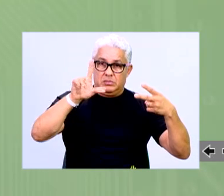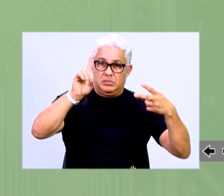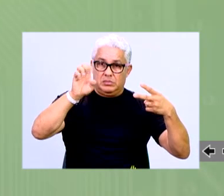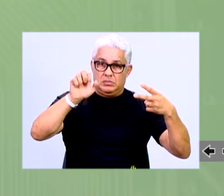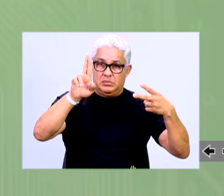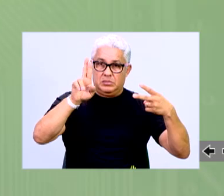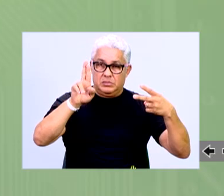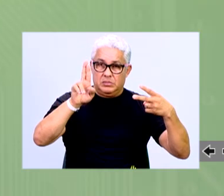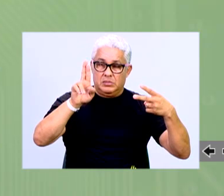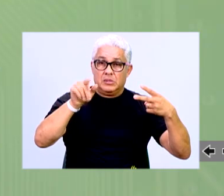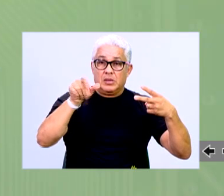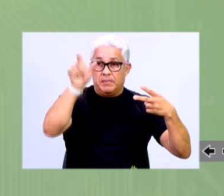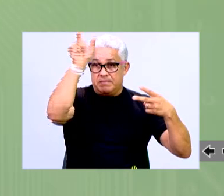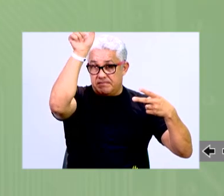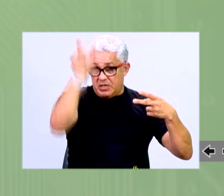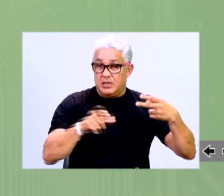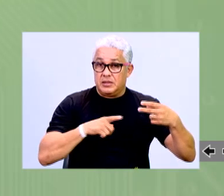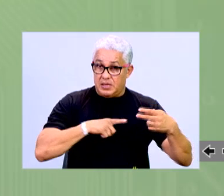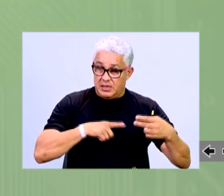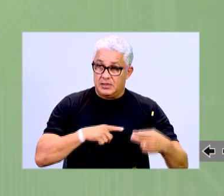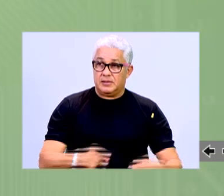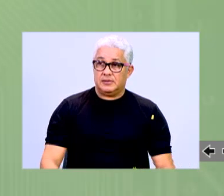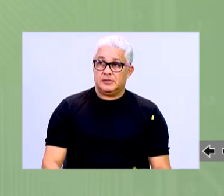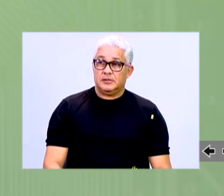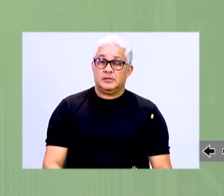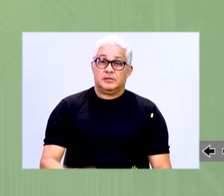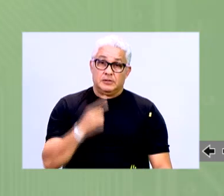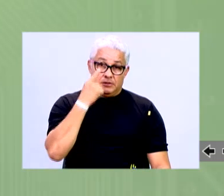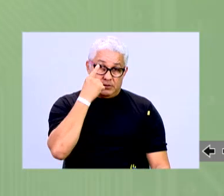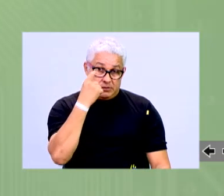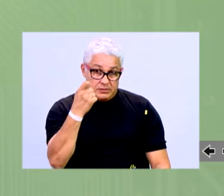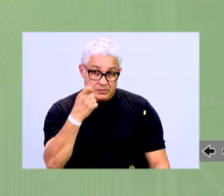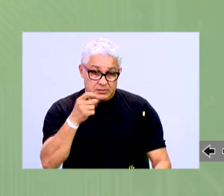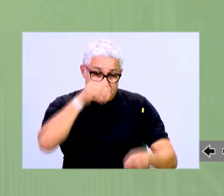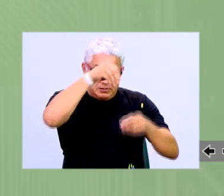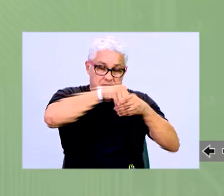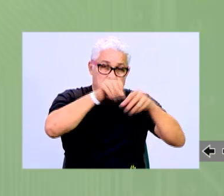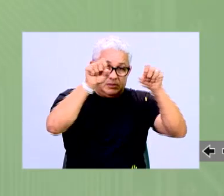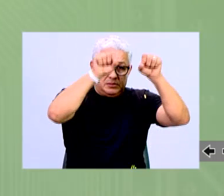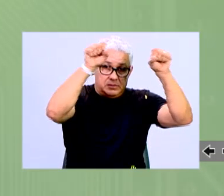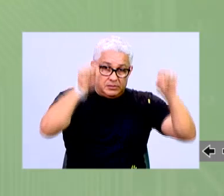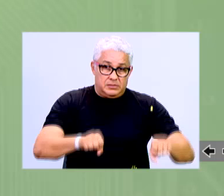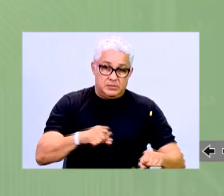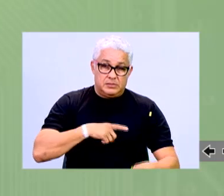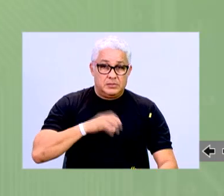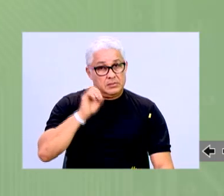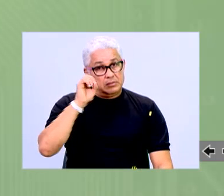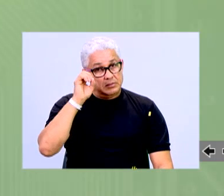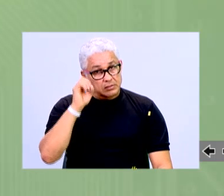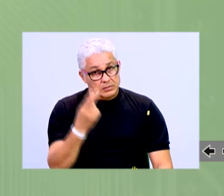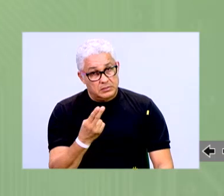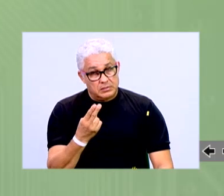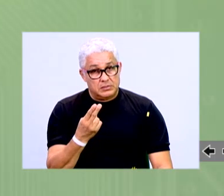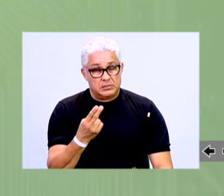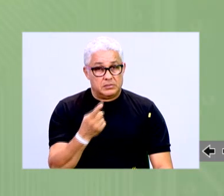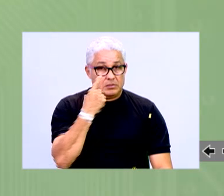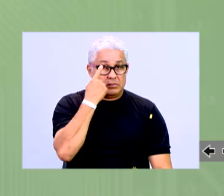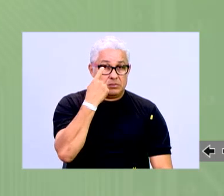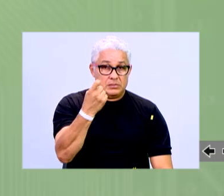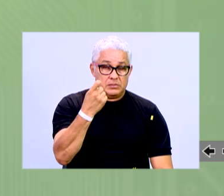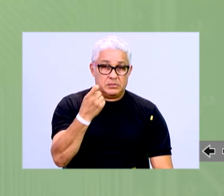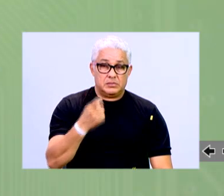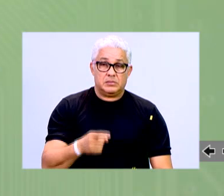uma pessoa que possui algum interesse no sistema, ou, em especial, um interesse